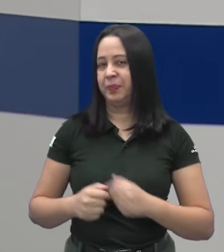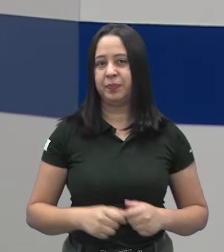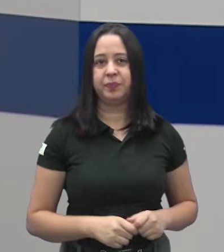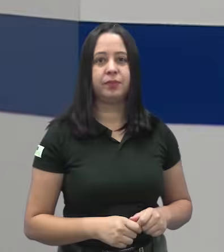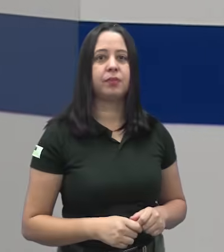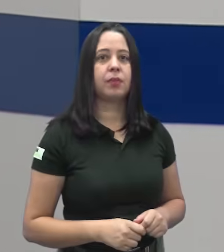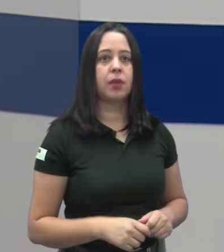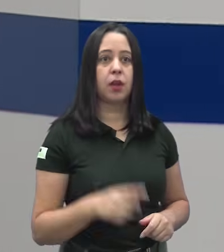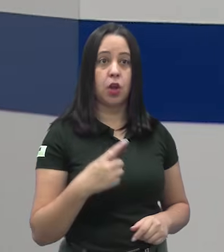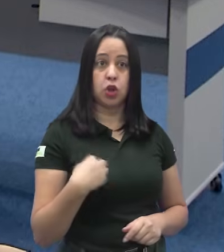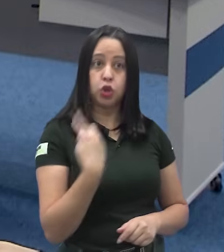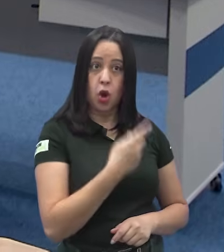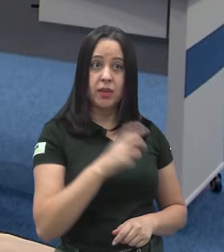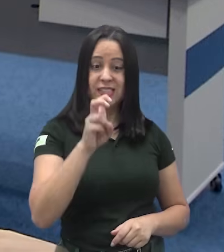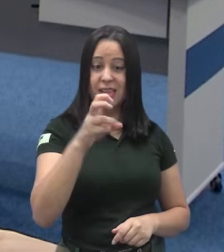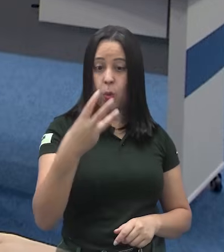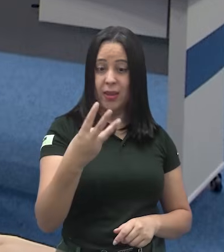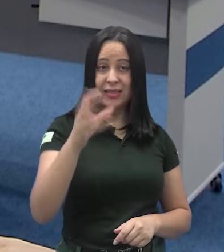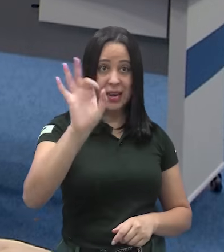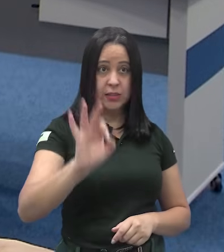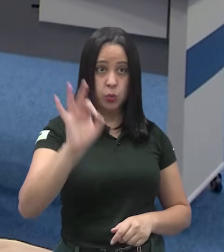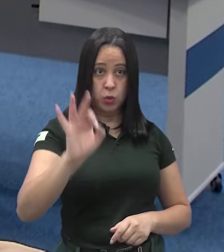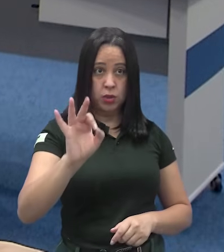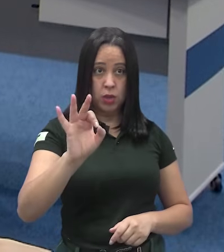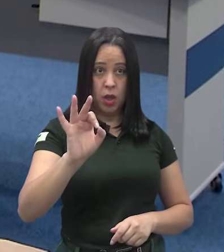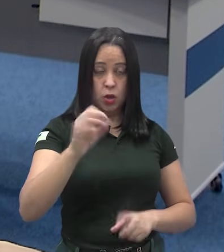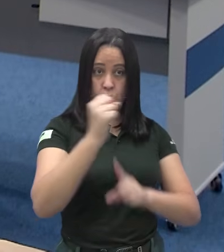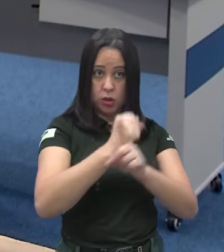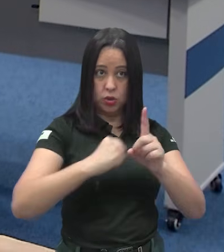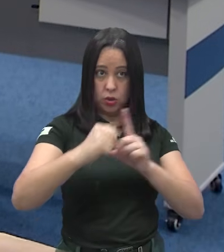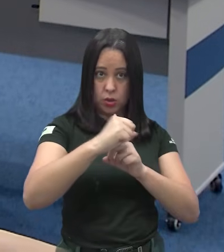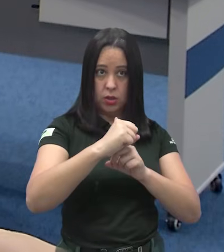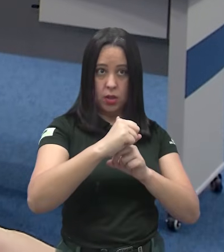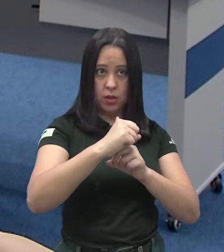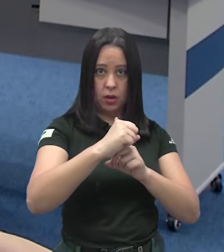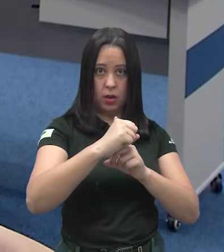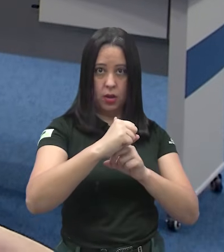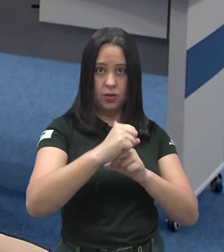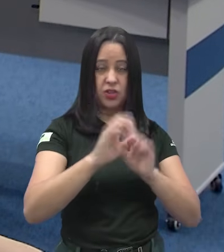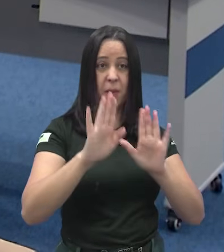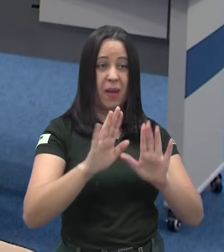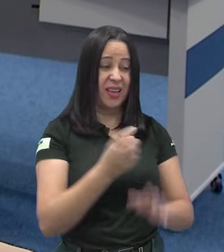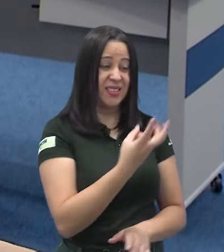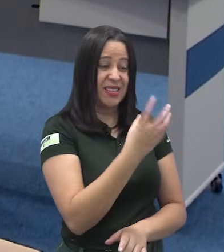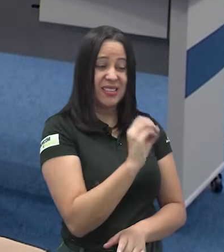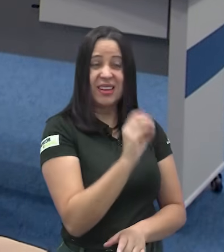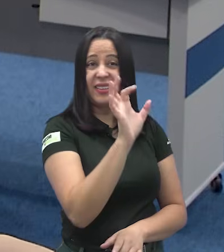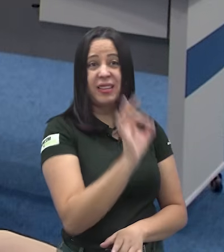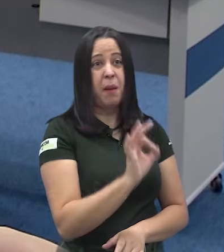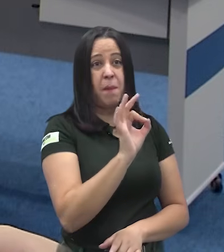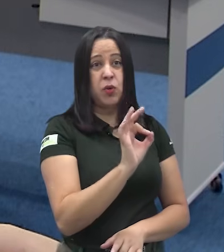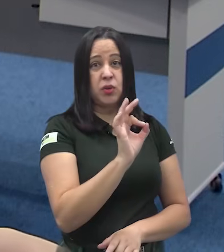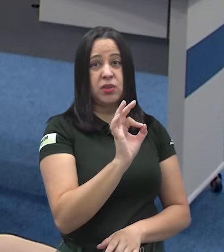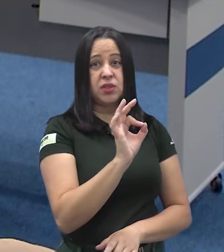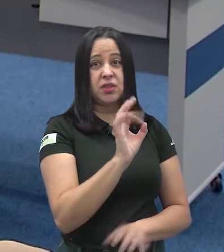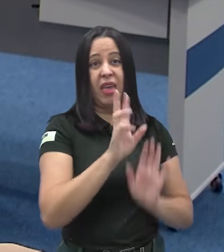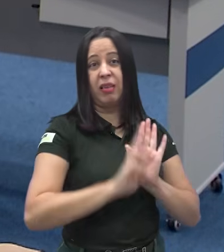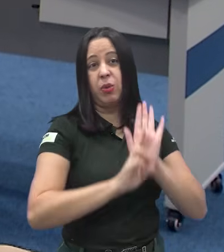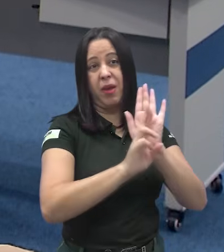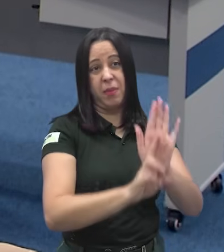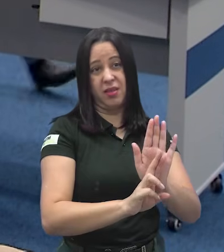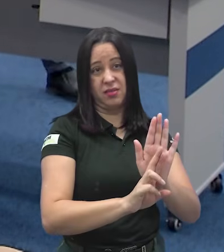que precisa mudar. Nós somos 50% da sociedade e nós temos menos que 30%